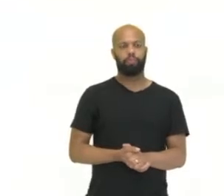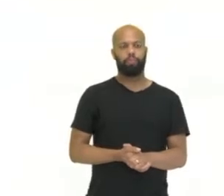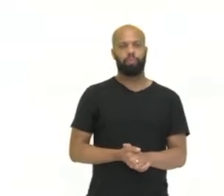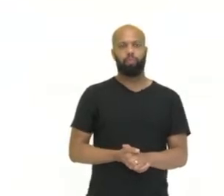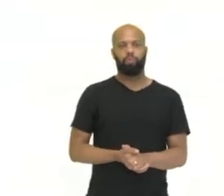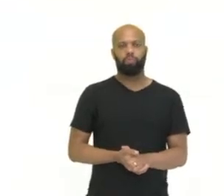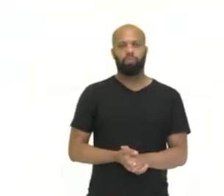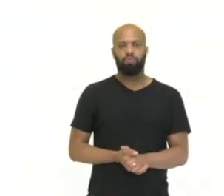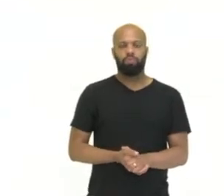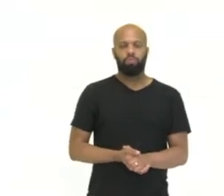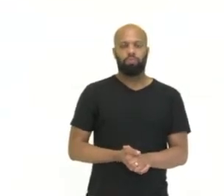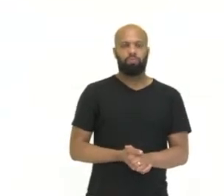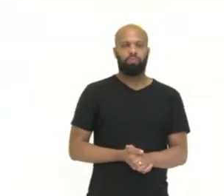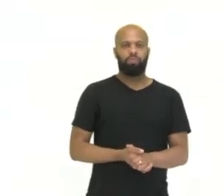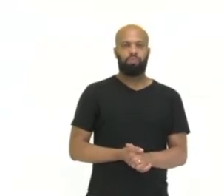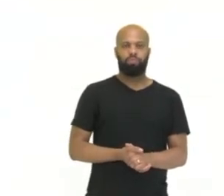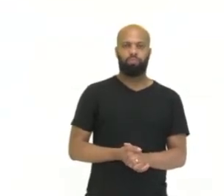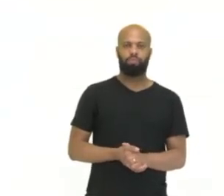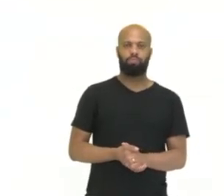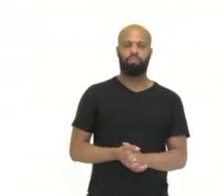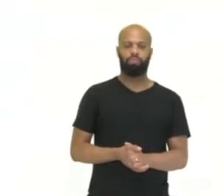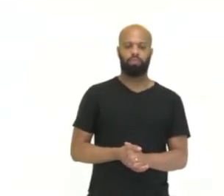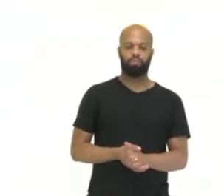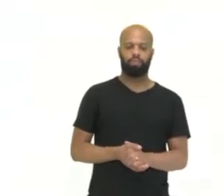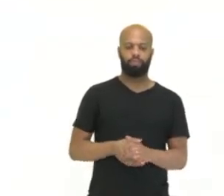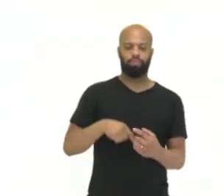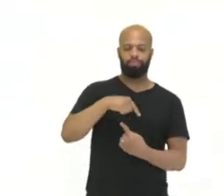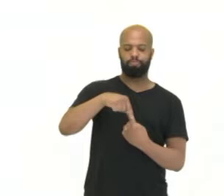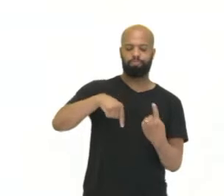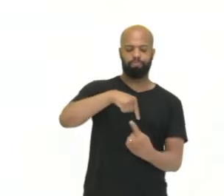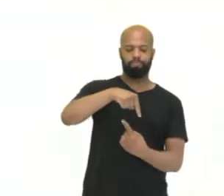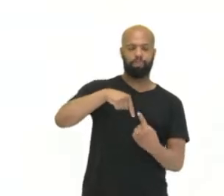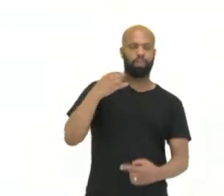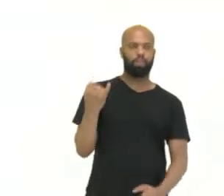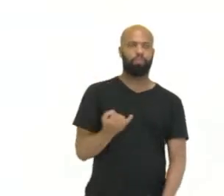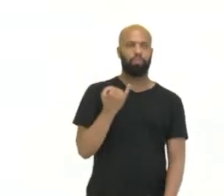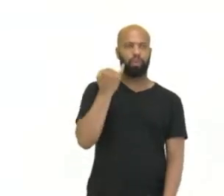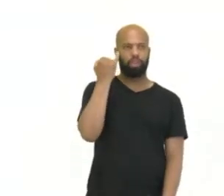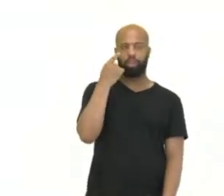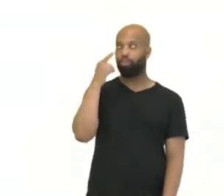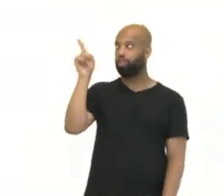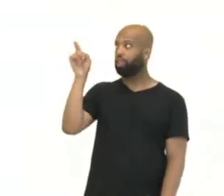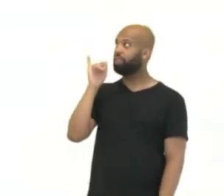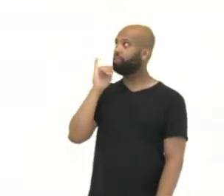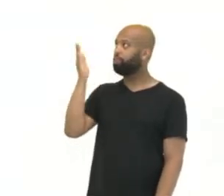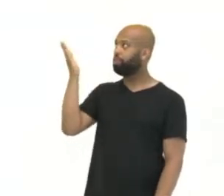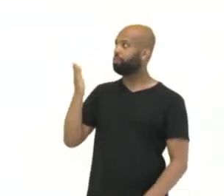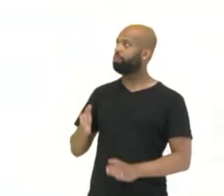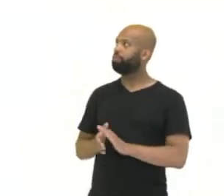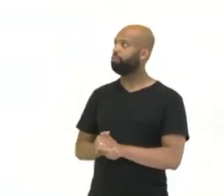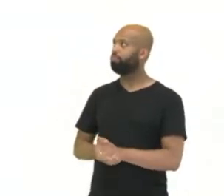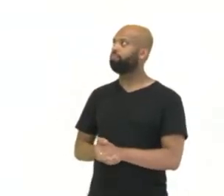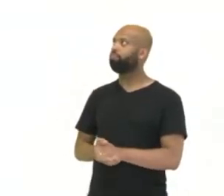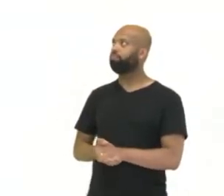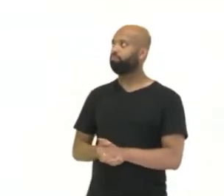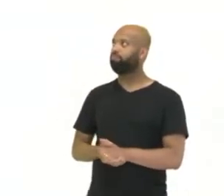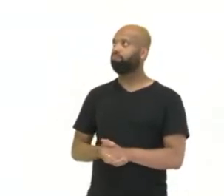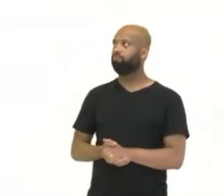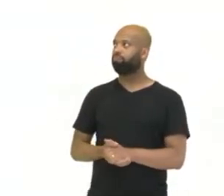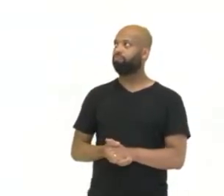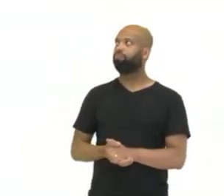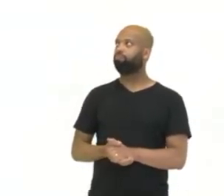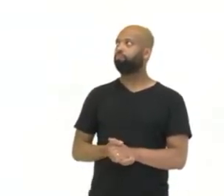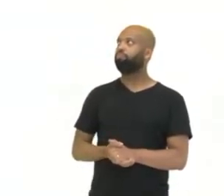Então, esse movimento ele é bem importante. Então tá aí, ó, a Terra girando em torno dela mesma, certo? Esse lado aqui é o lado que